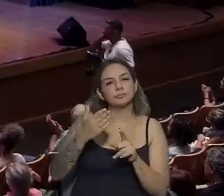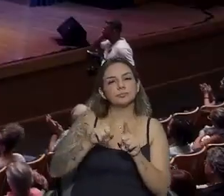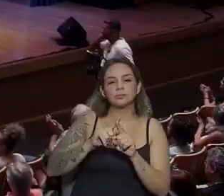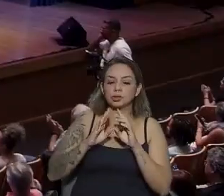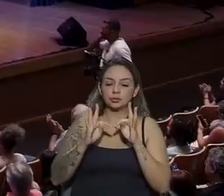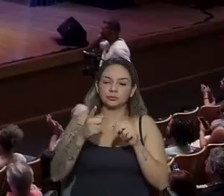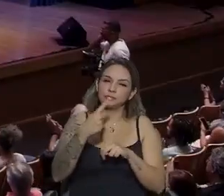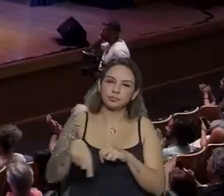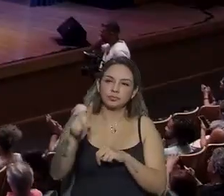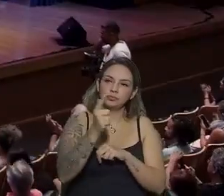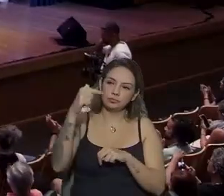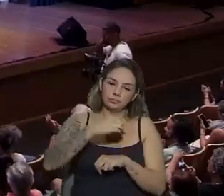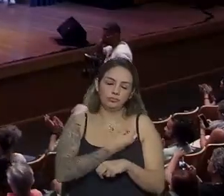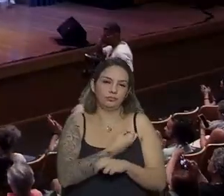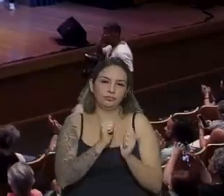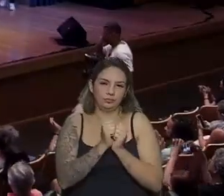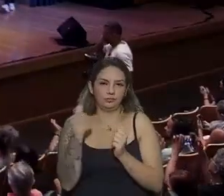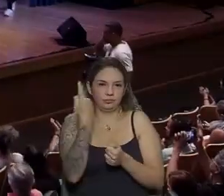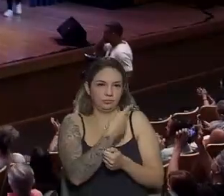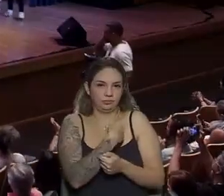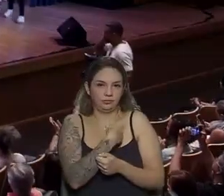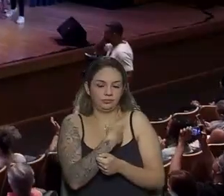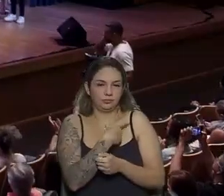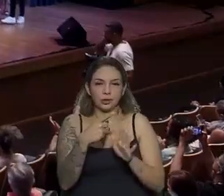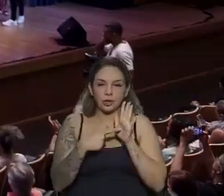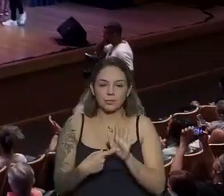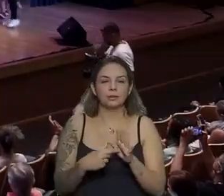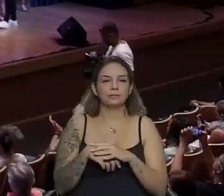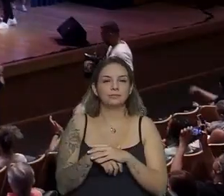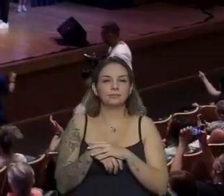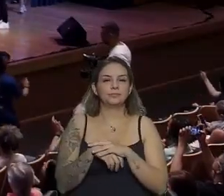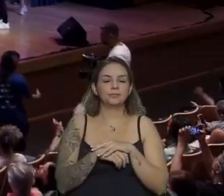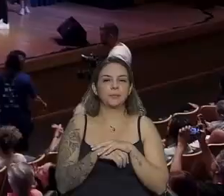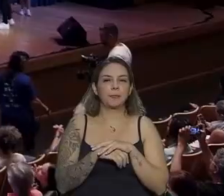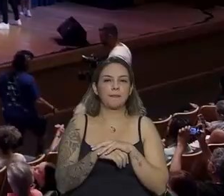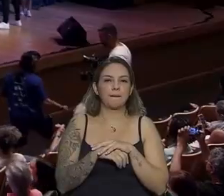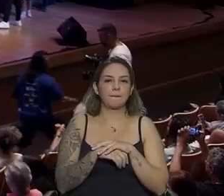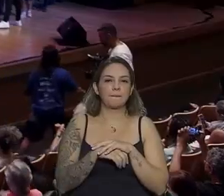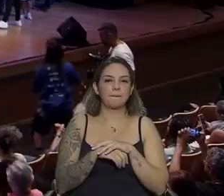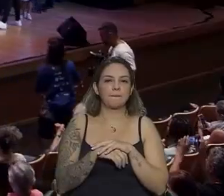Agradecemos também a todos vocês que vieram participar conosco dessa cerimônia.